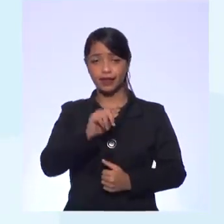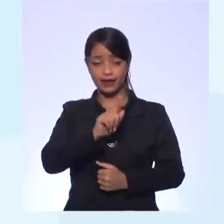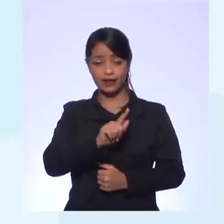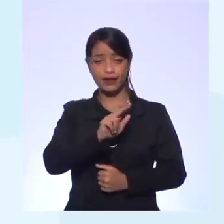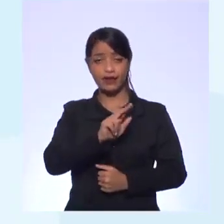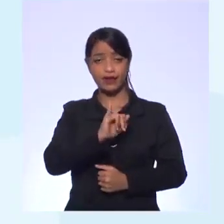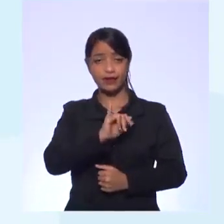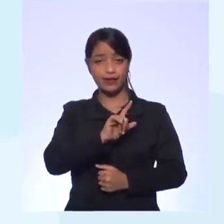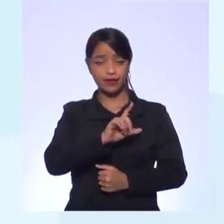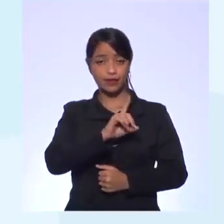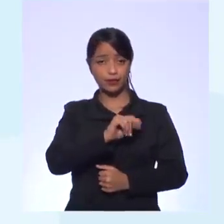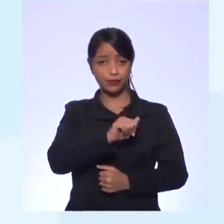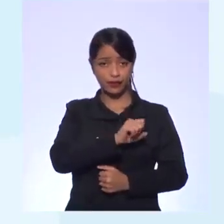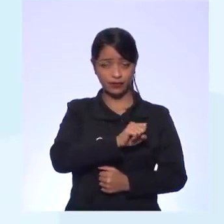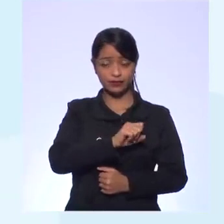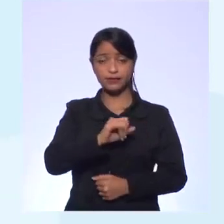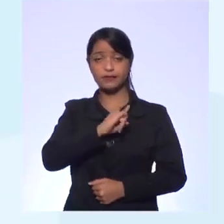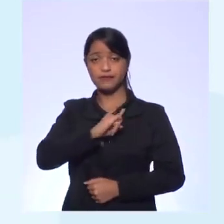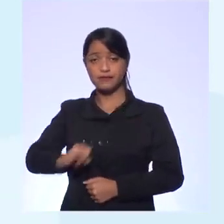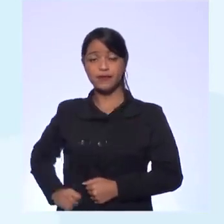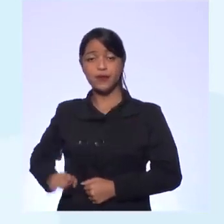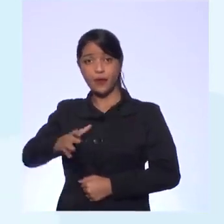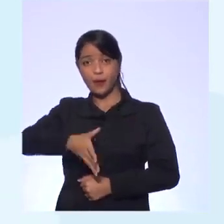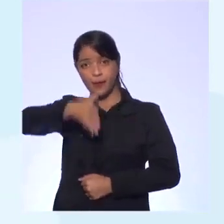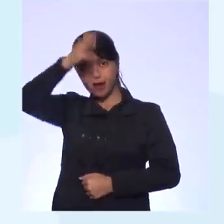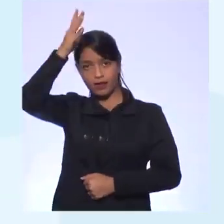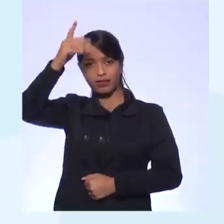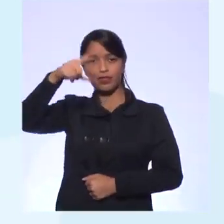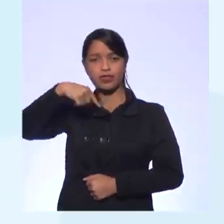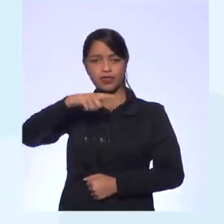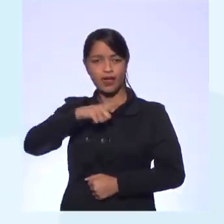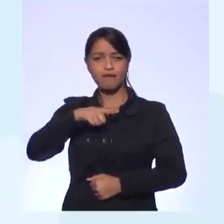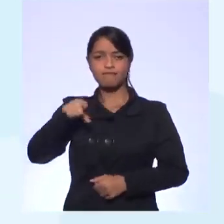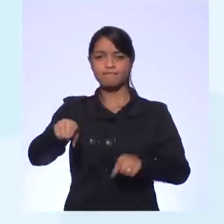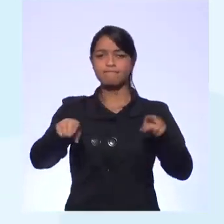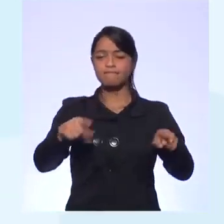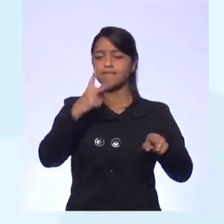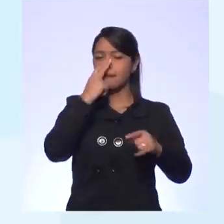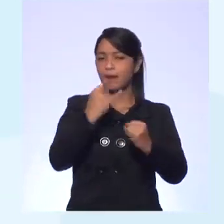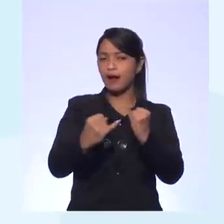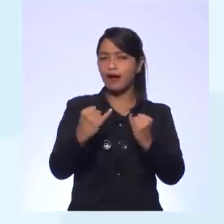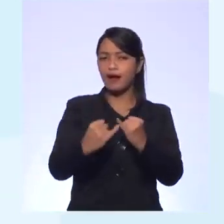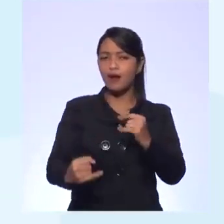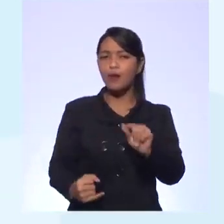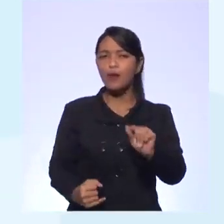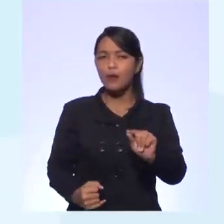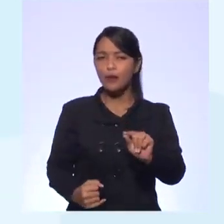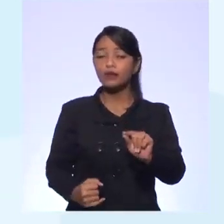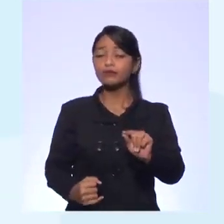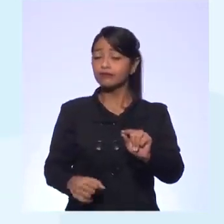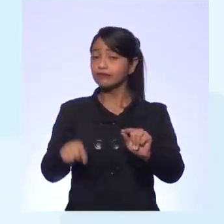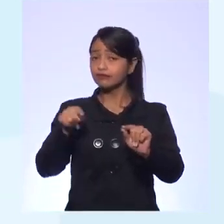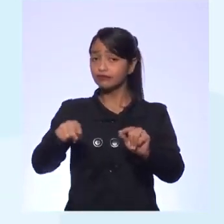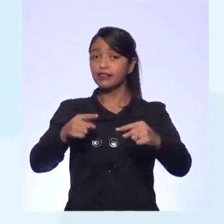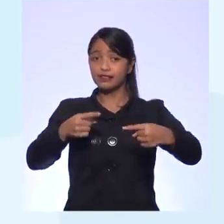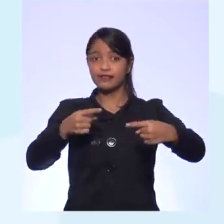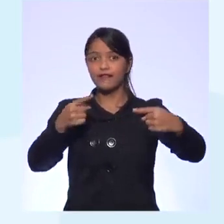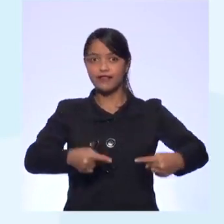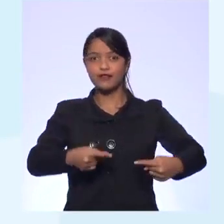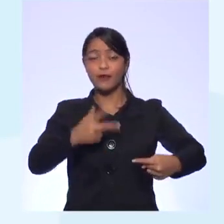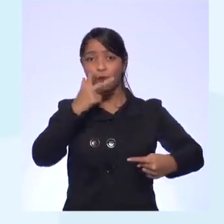e Império Romano? É um desafio. Por que eu vou falar assim, olha, é um desafio, uma provocação, professor Carlos?